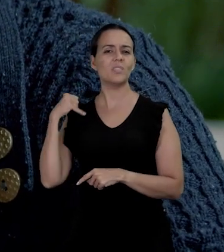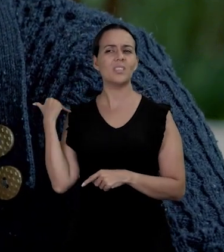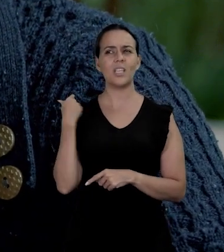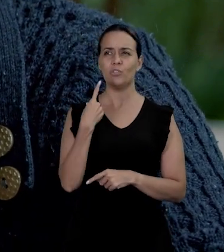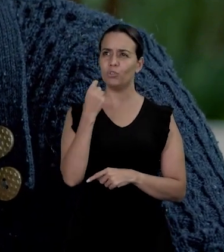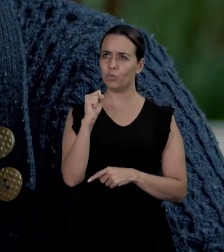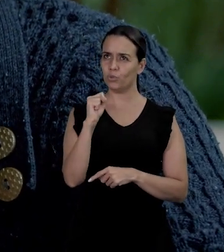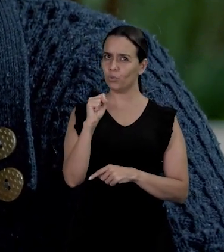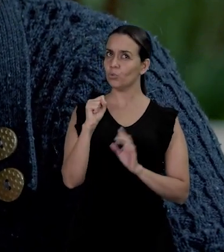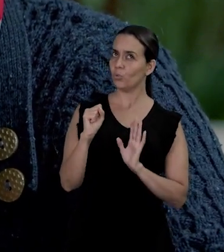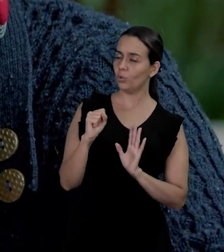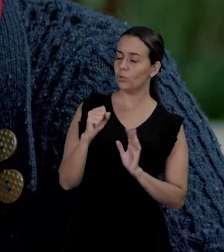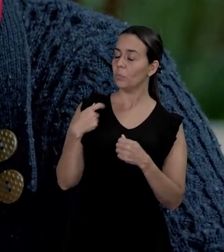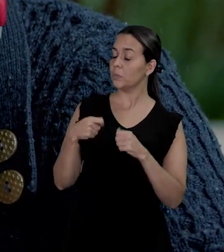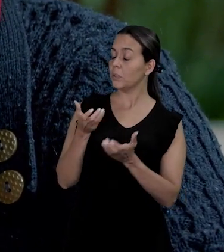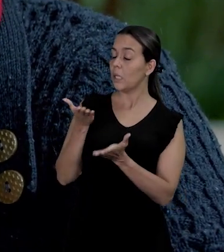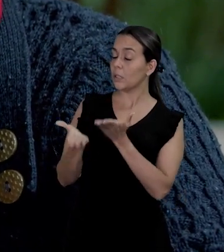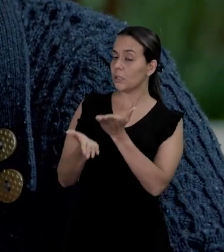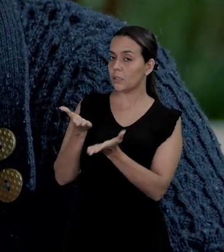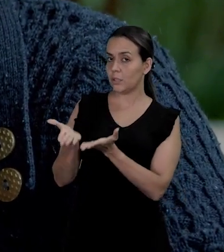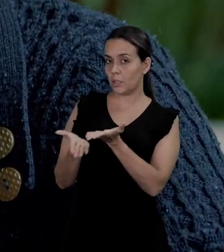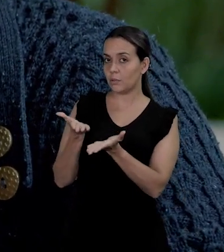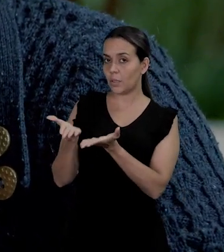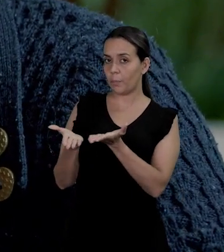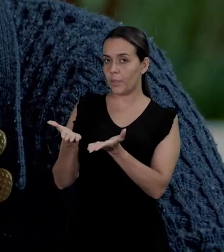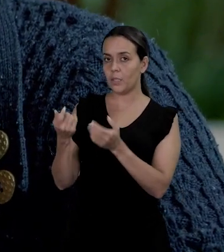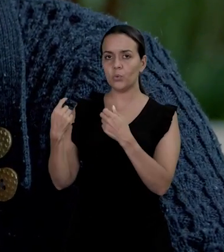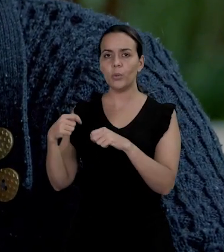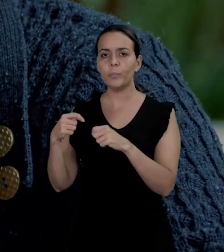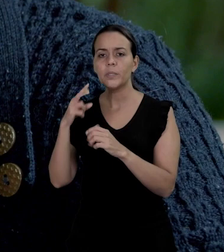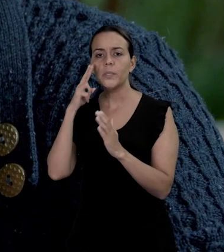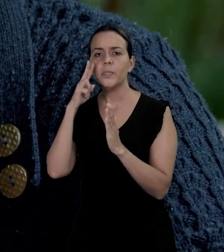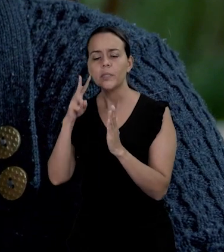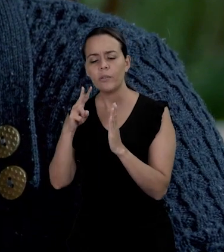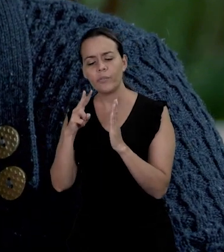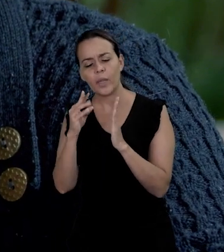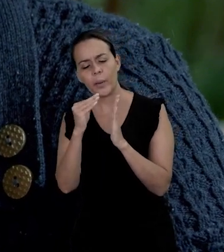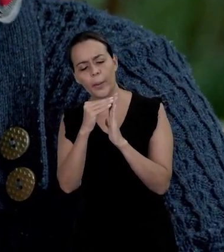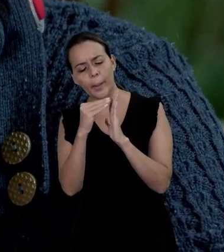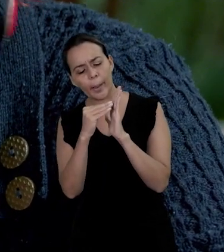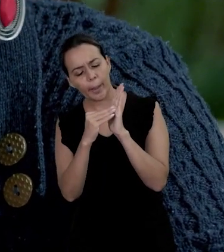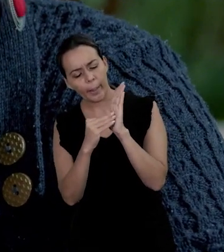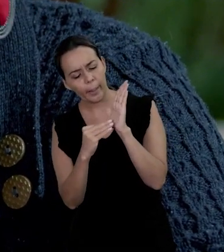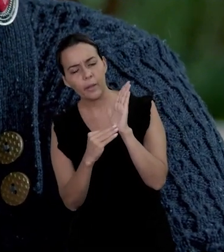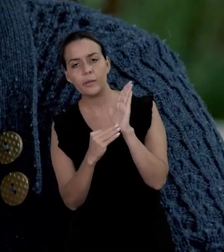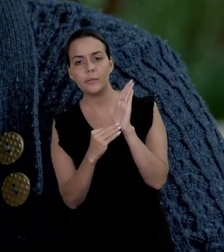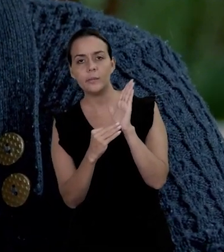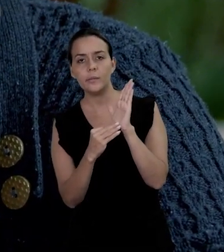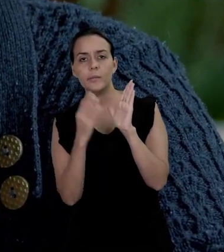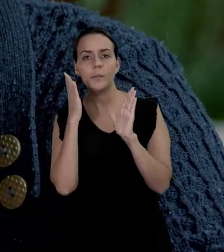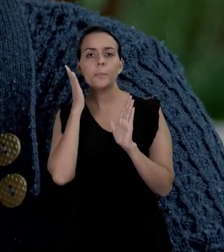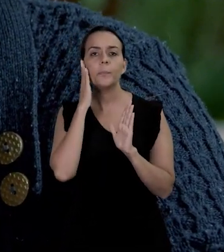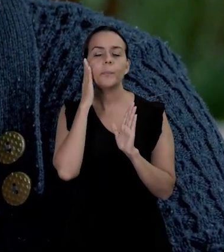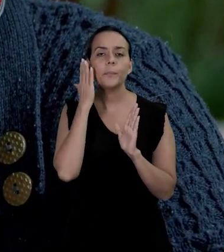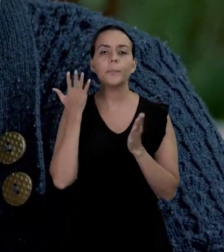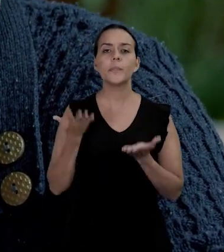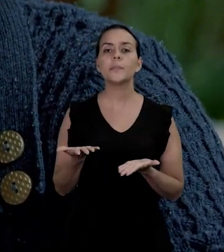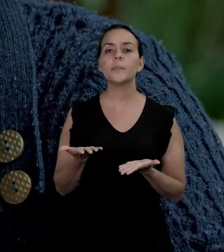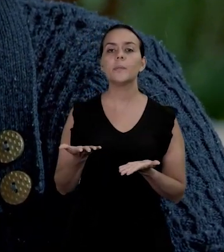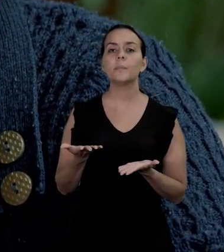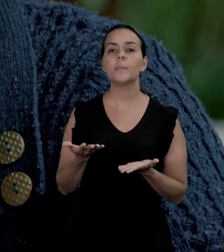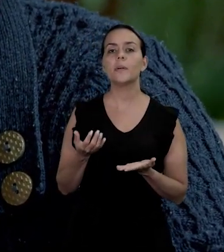18, ele teria que fazer um tratamento prévio e teria que se enquadrar, né, na disforia de gênero, na famosa disforia de